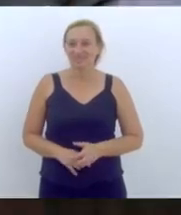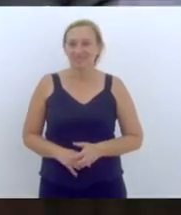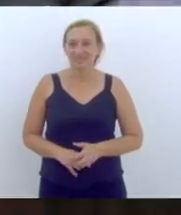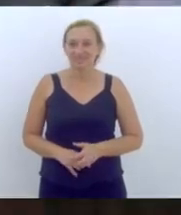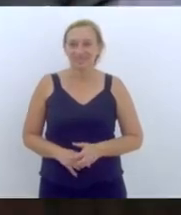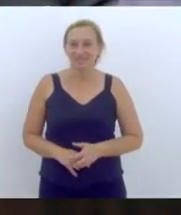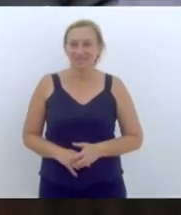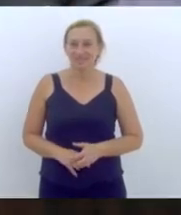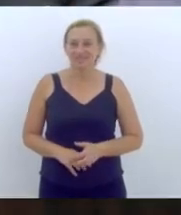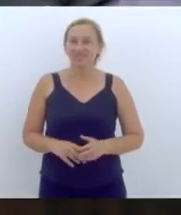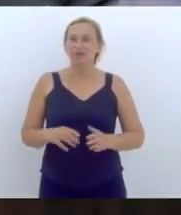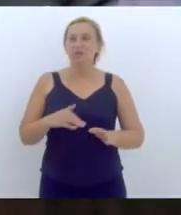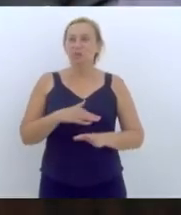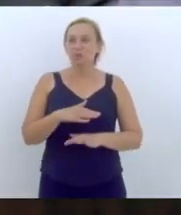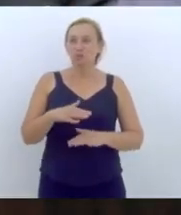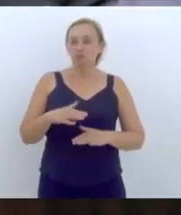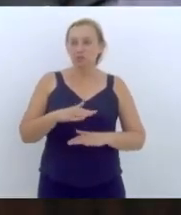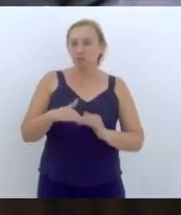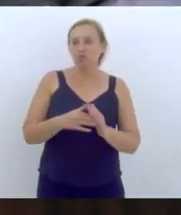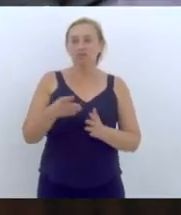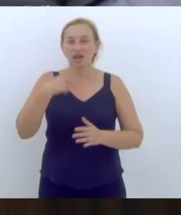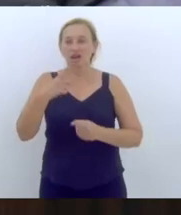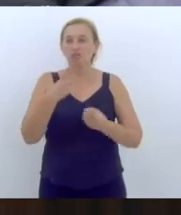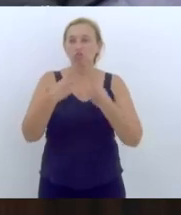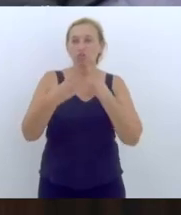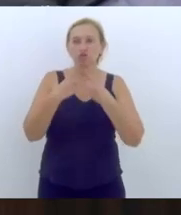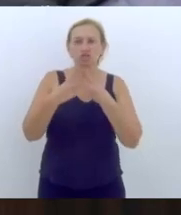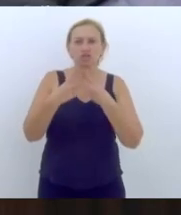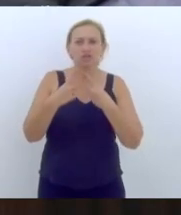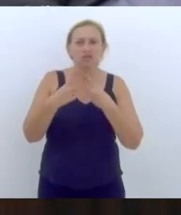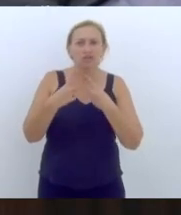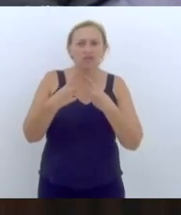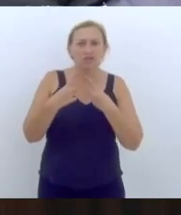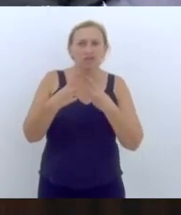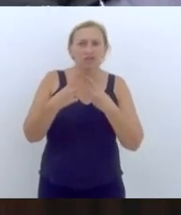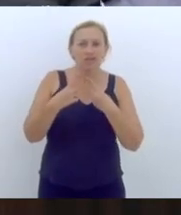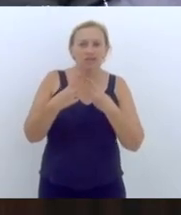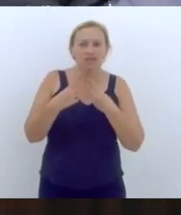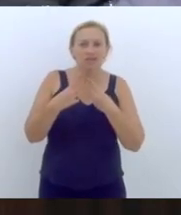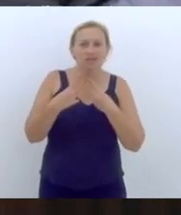Com os pareceres emitidos em discussão, para discutir,